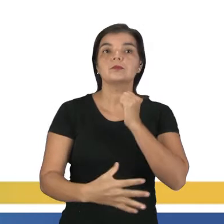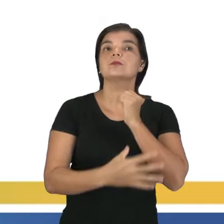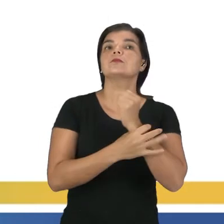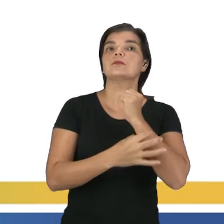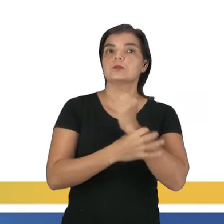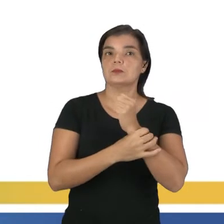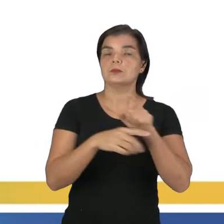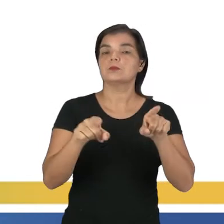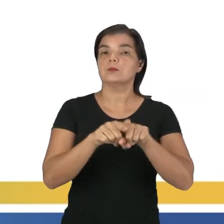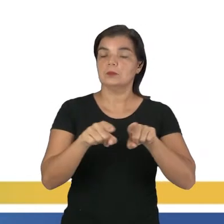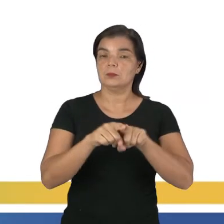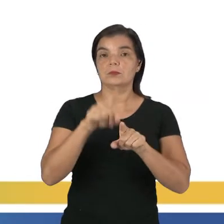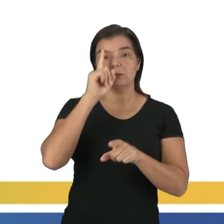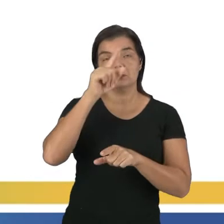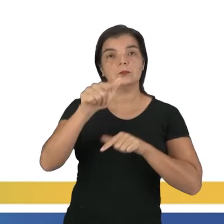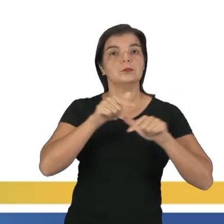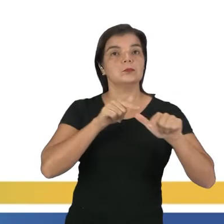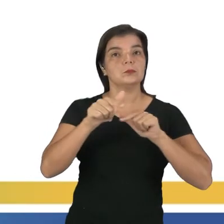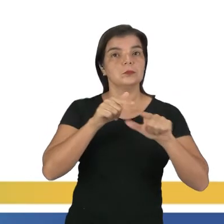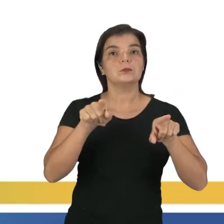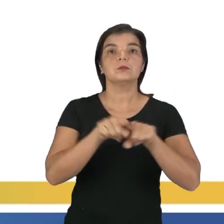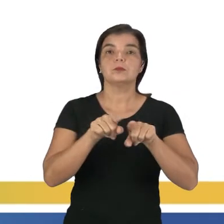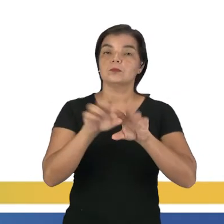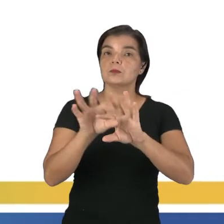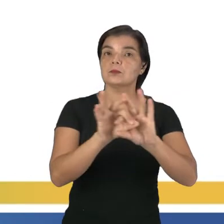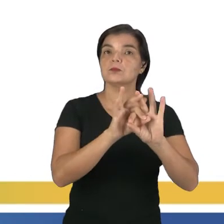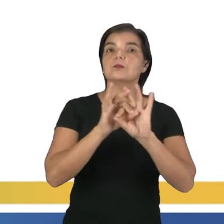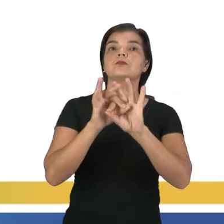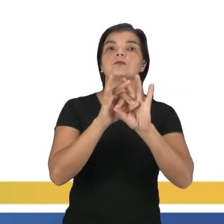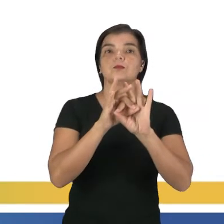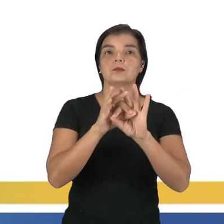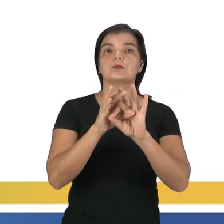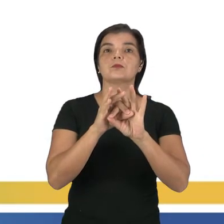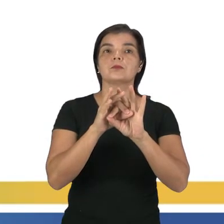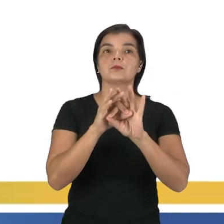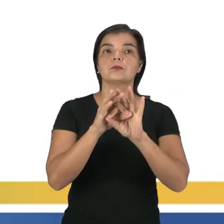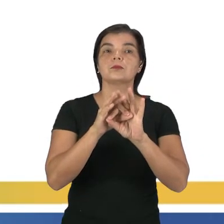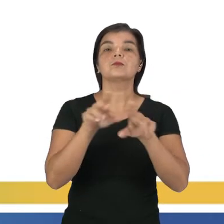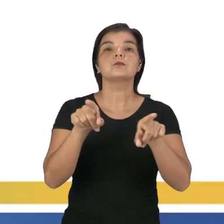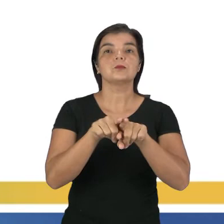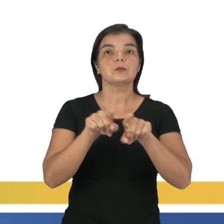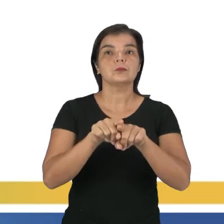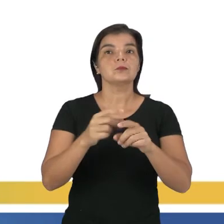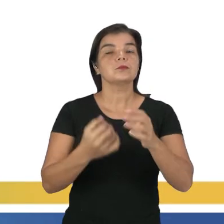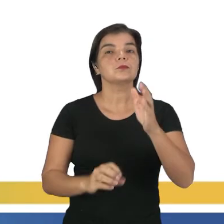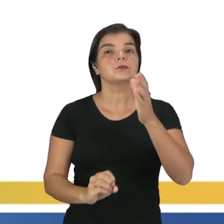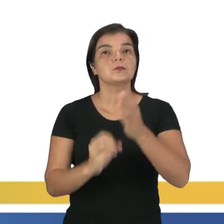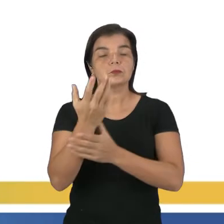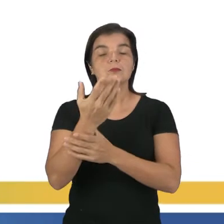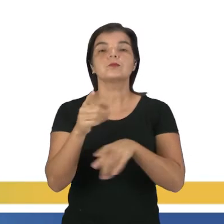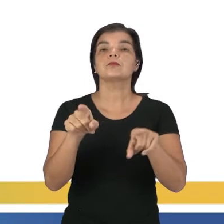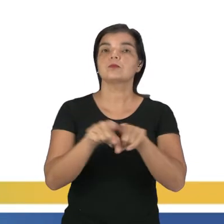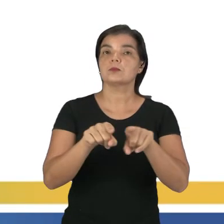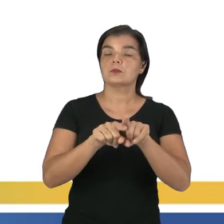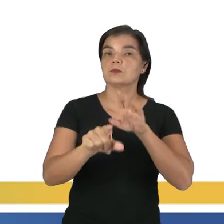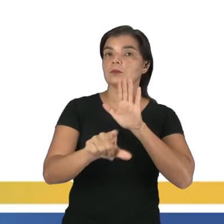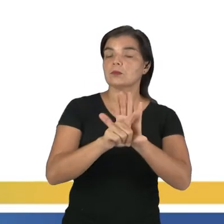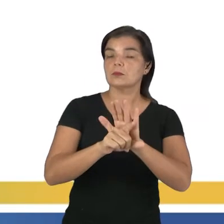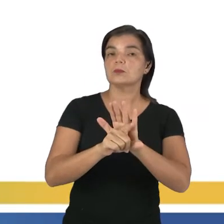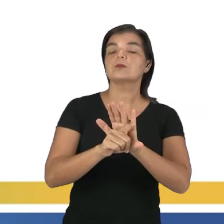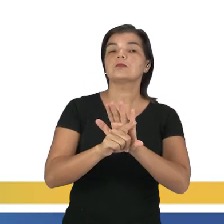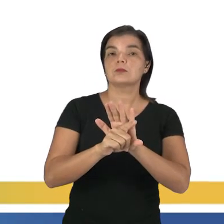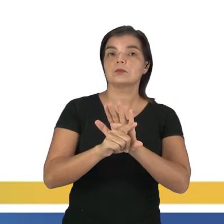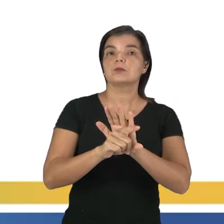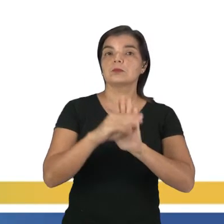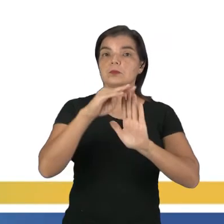garantiu parte das demandas dos trabalhadores, que se uniram em favor da criação dessa lei